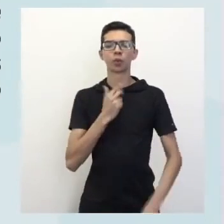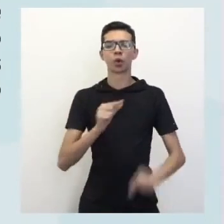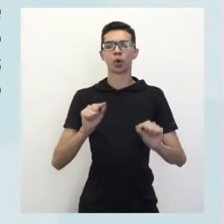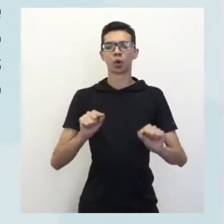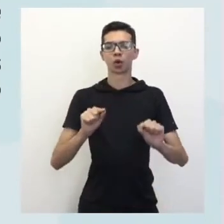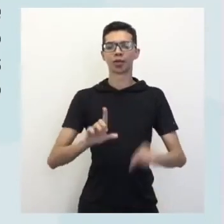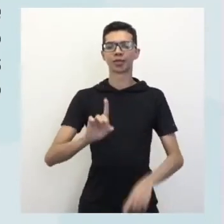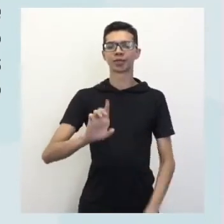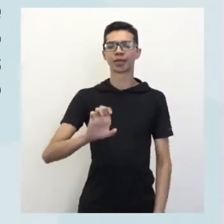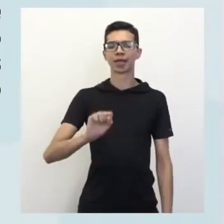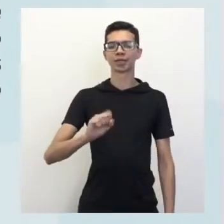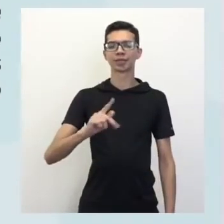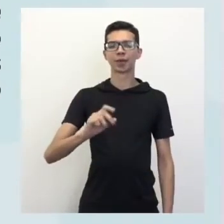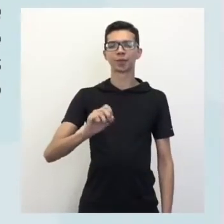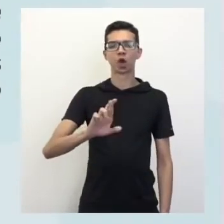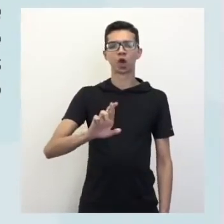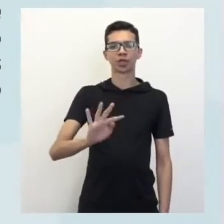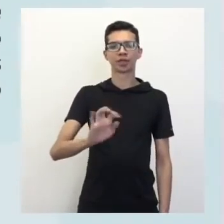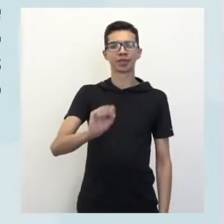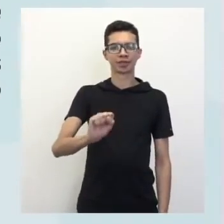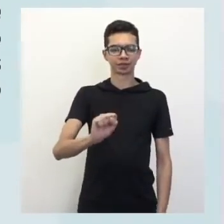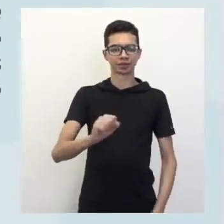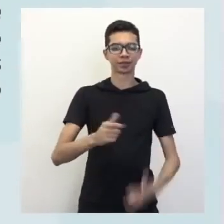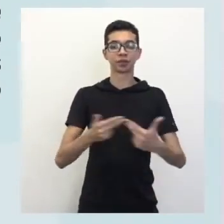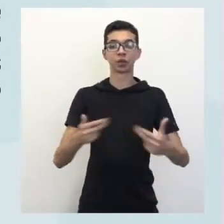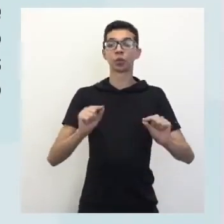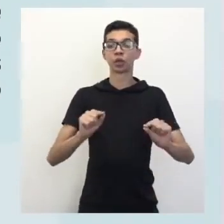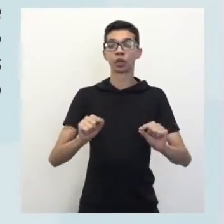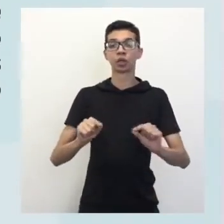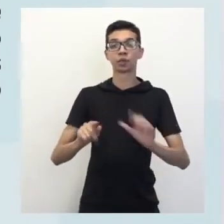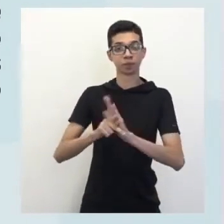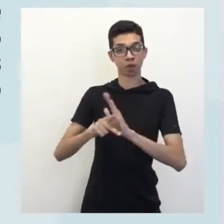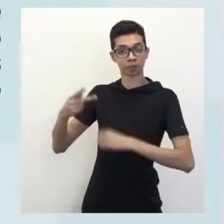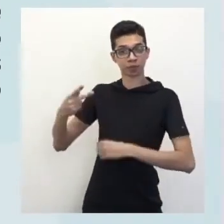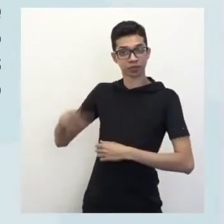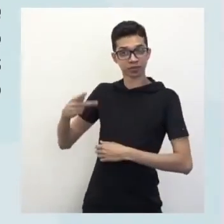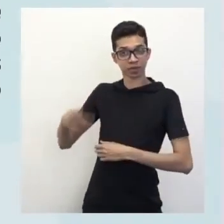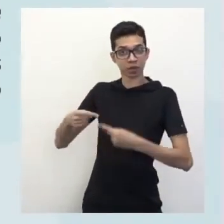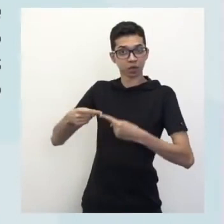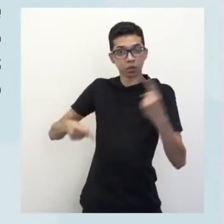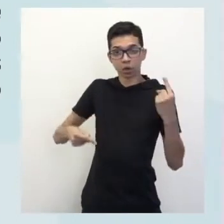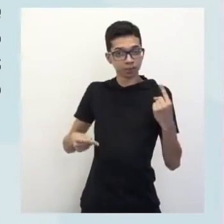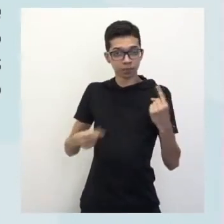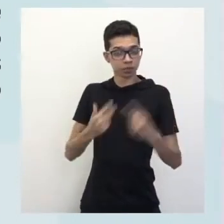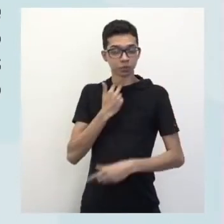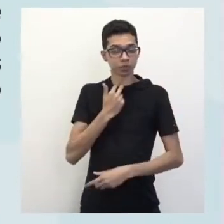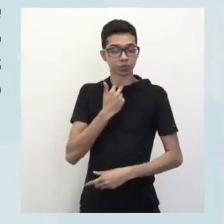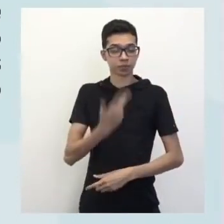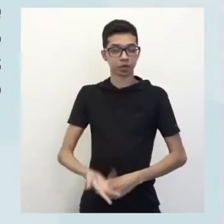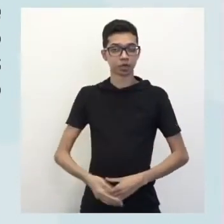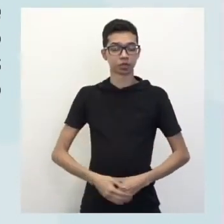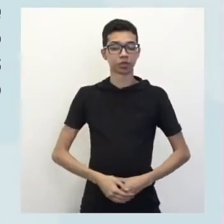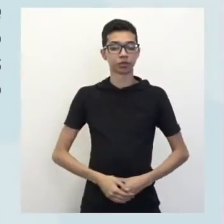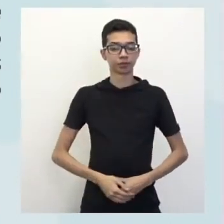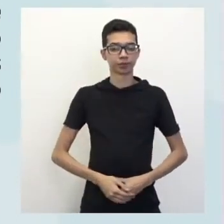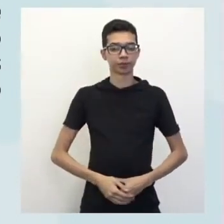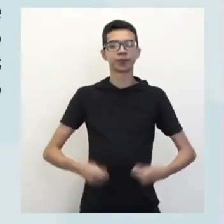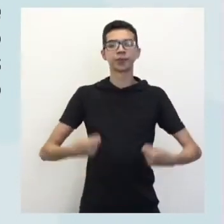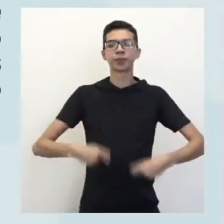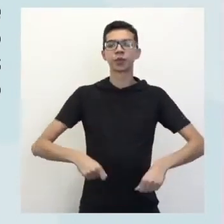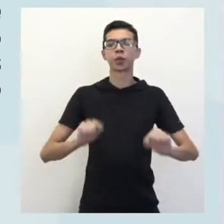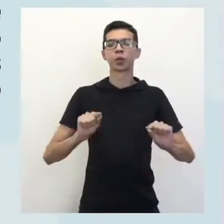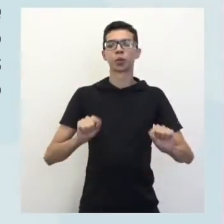esportes incompatíveis com as condições de sua natureza, devendo, para este efeito, o Conselho Nacional